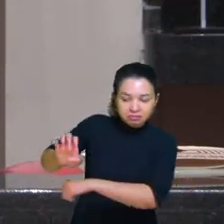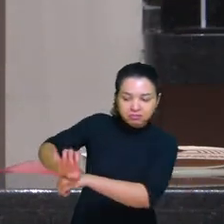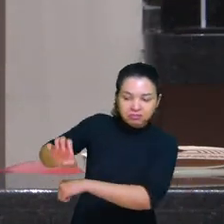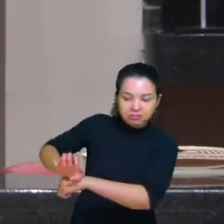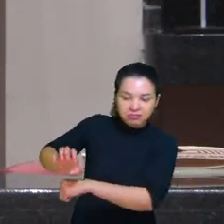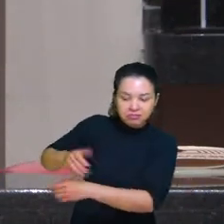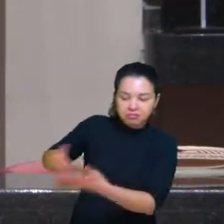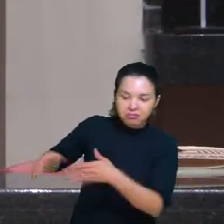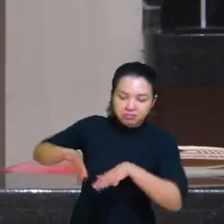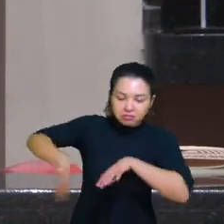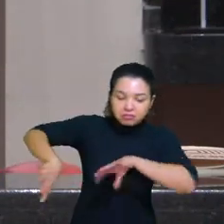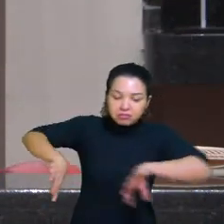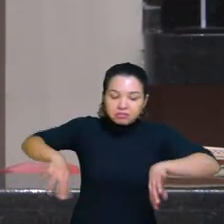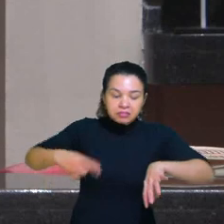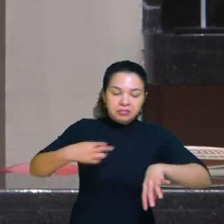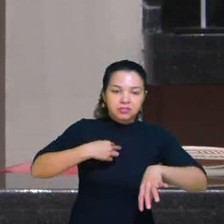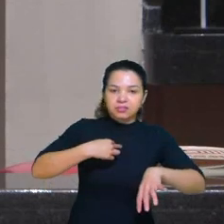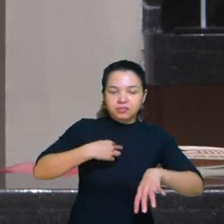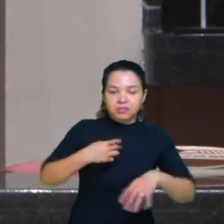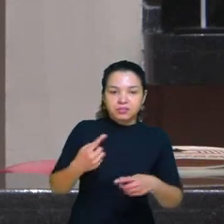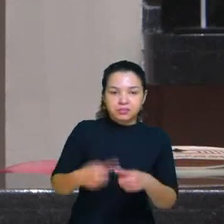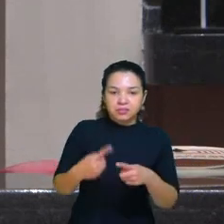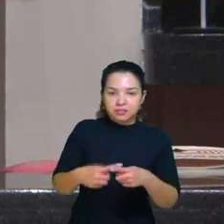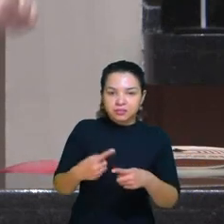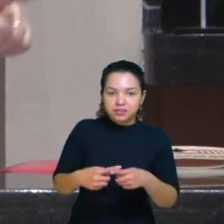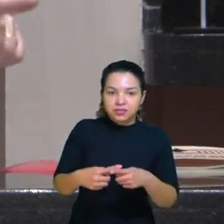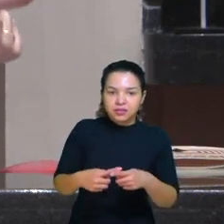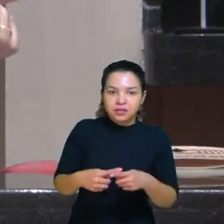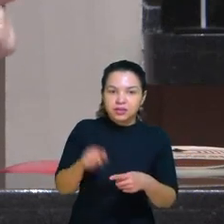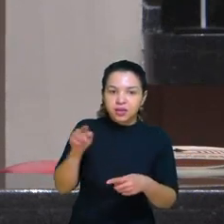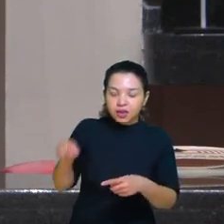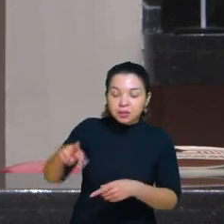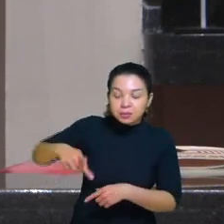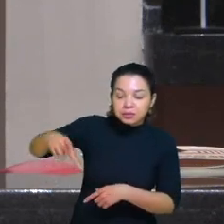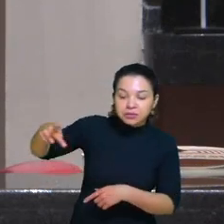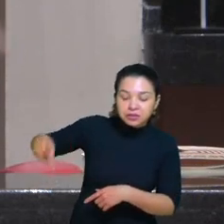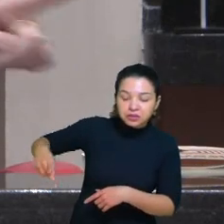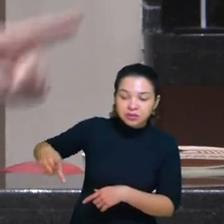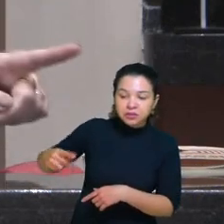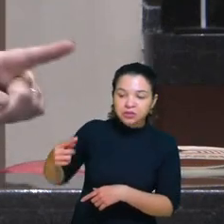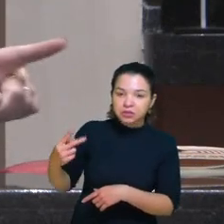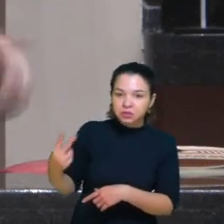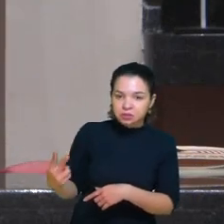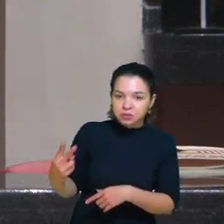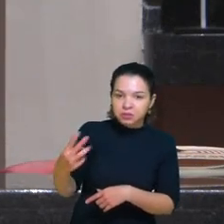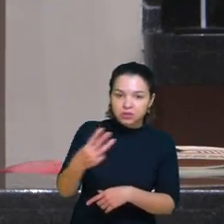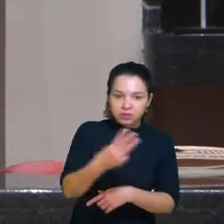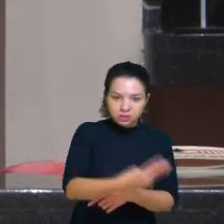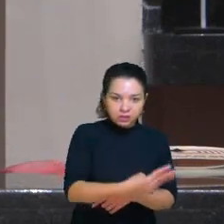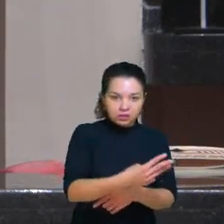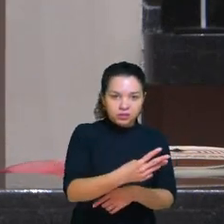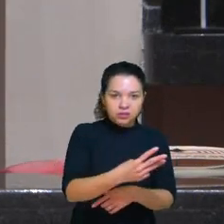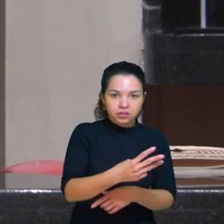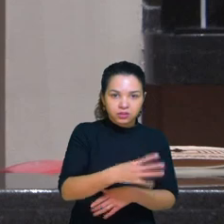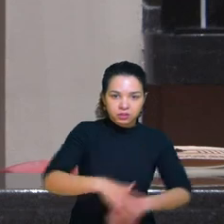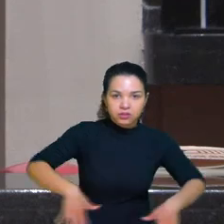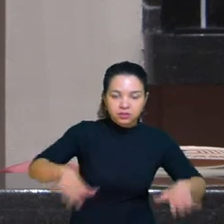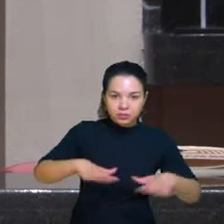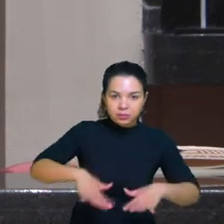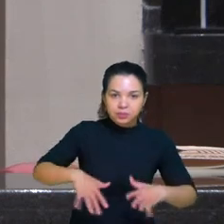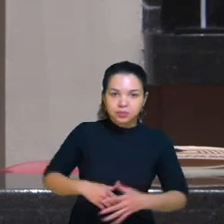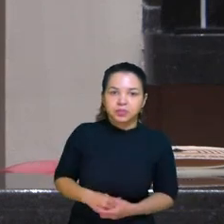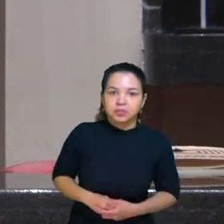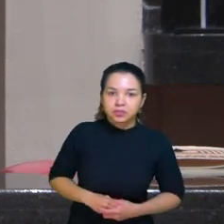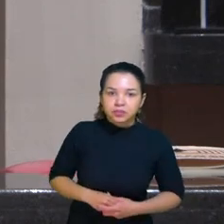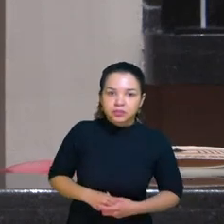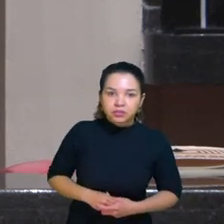salto porque o professor transita nas duas ou três redes e os alunos também então esse essa mudança de